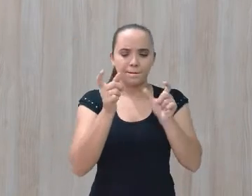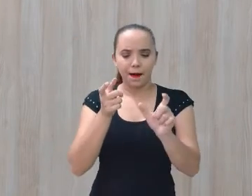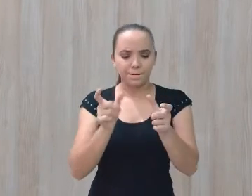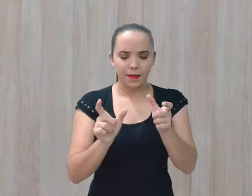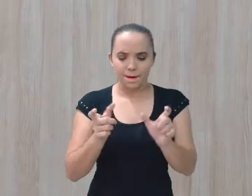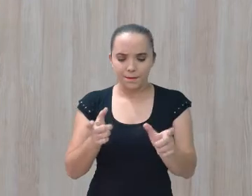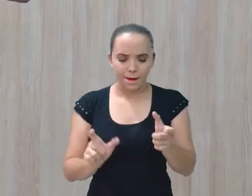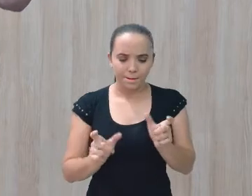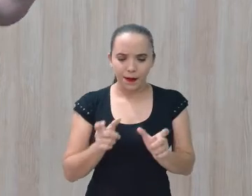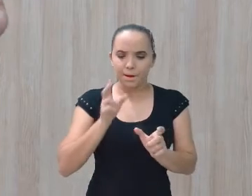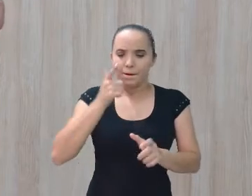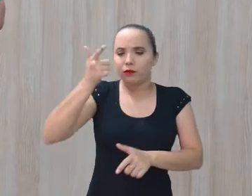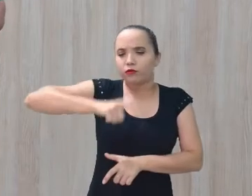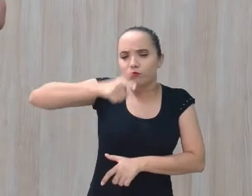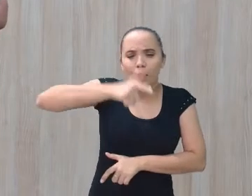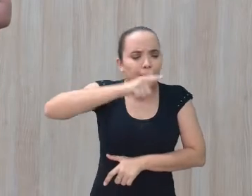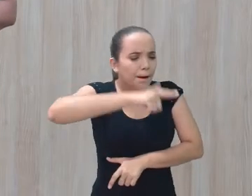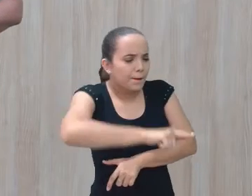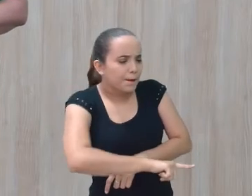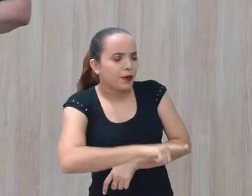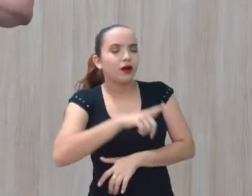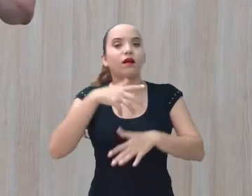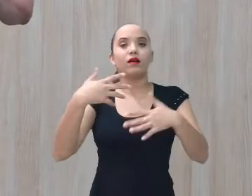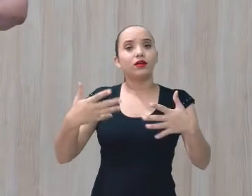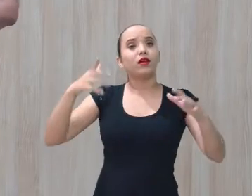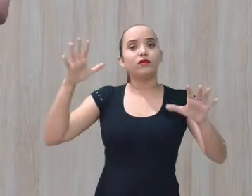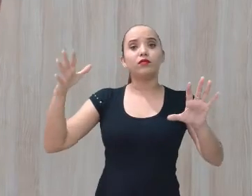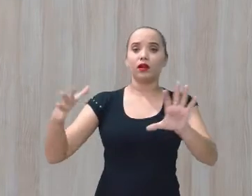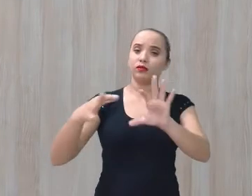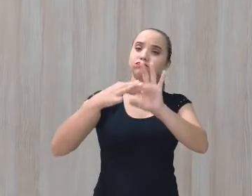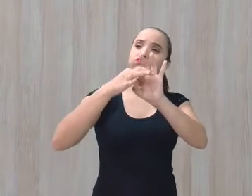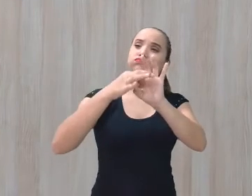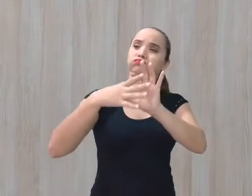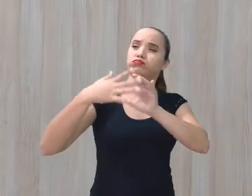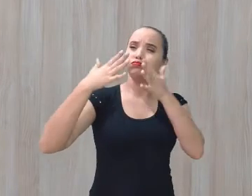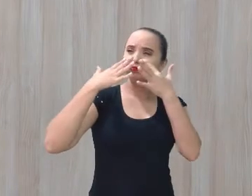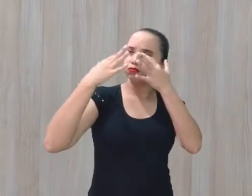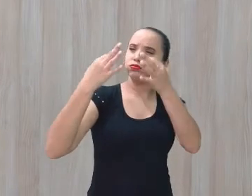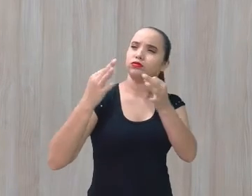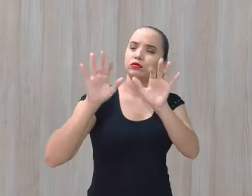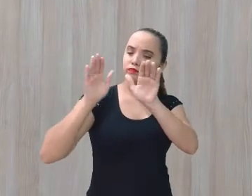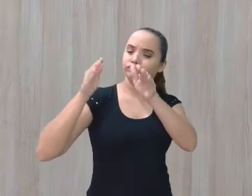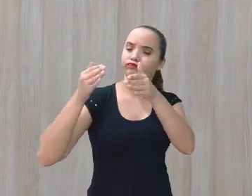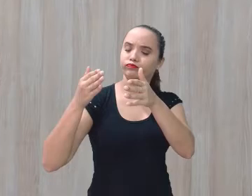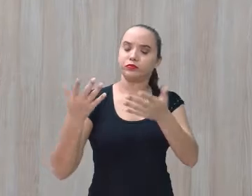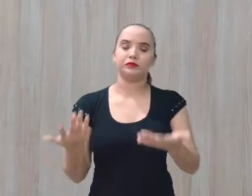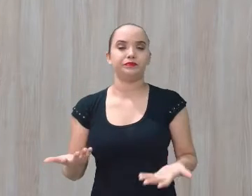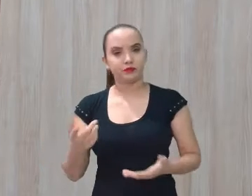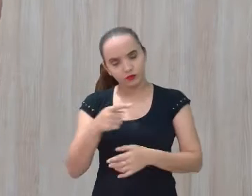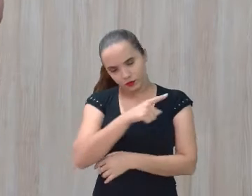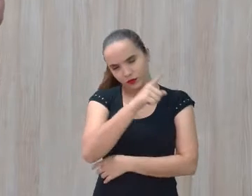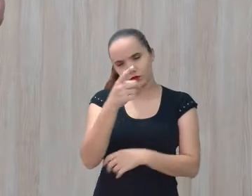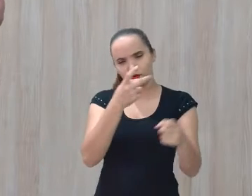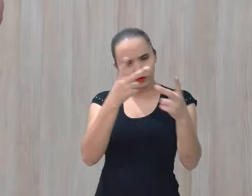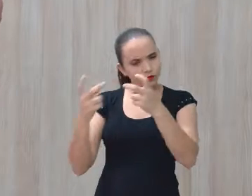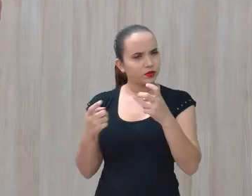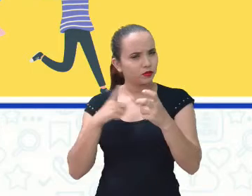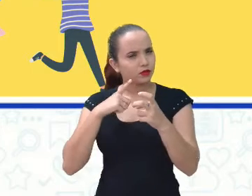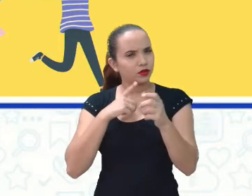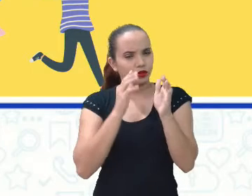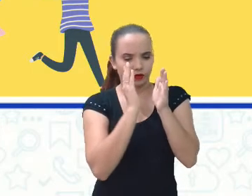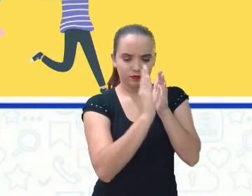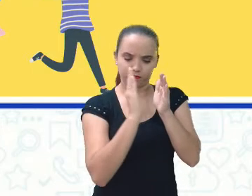boom, não é? Da palavra tipo. E aí vocês percebem que a sequência nessa tirinha, não é? A